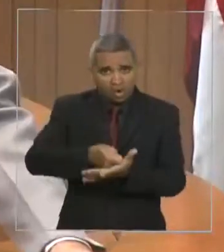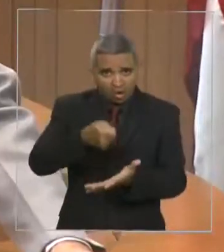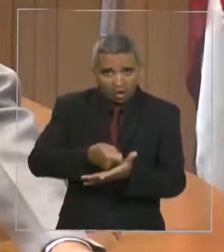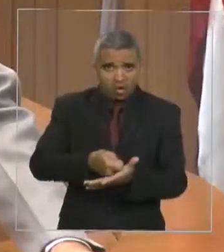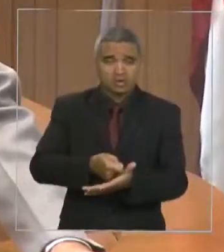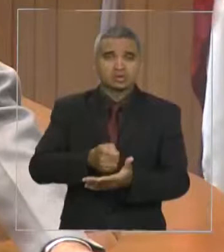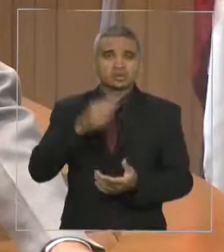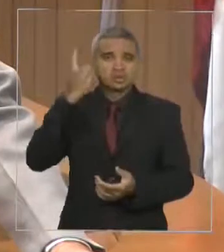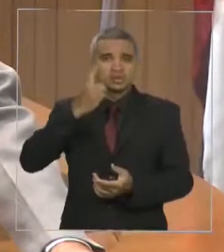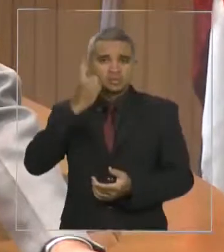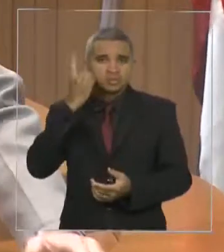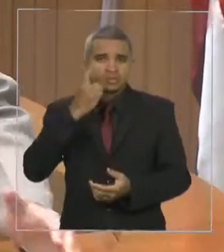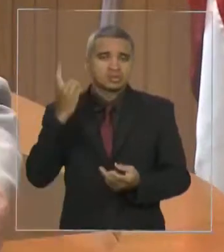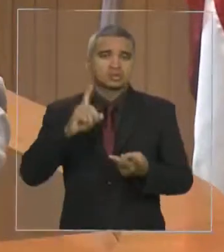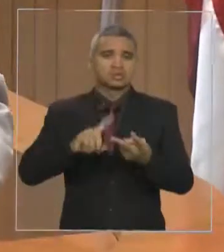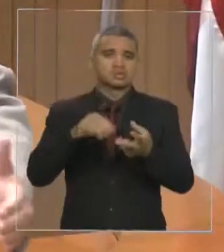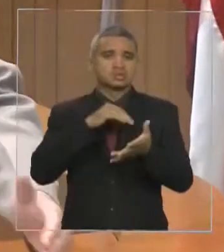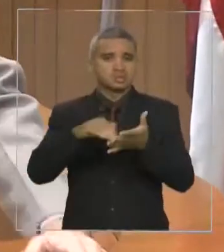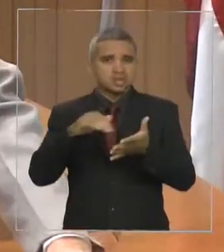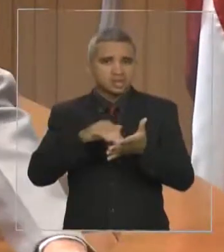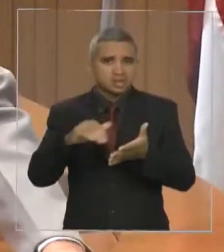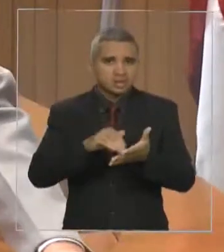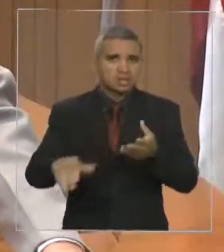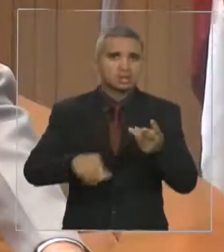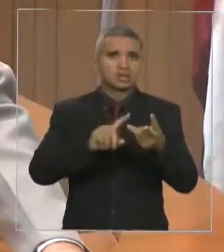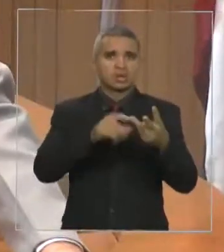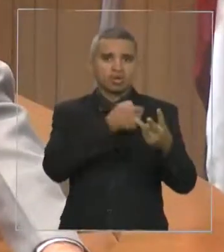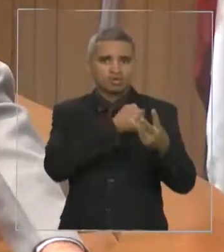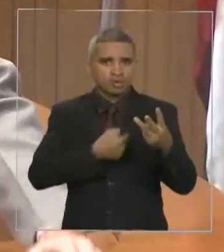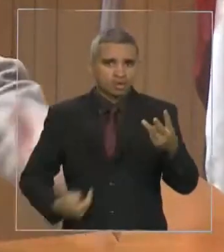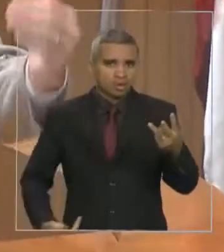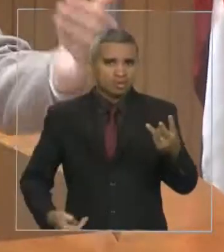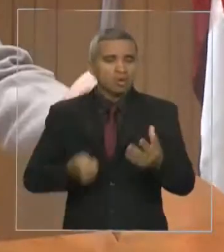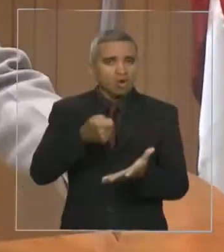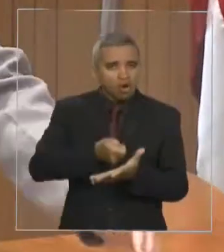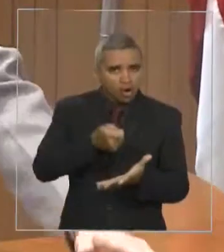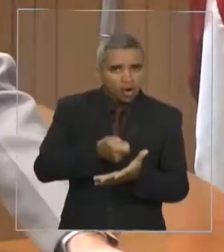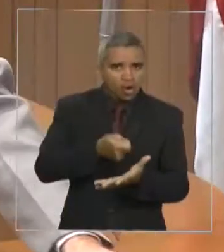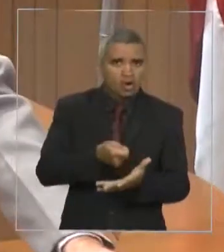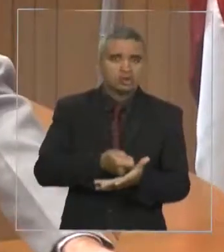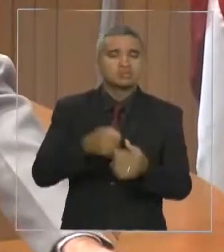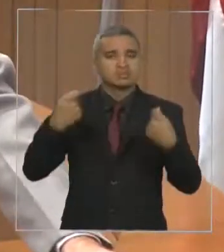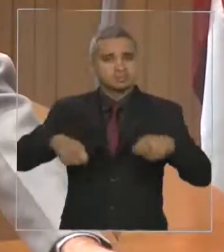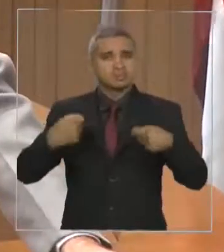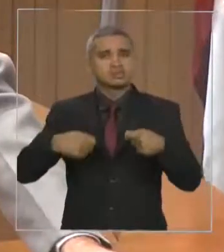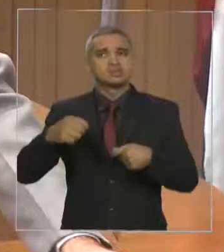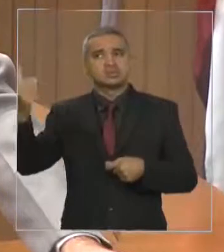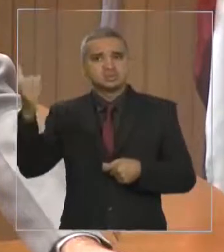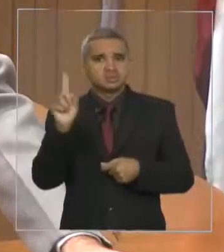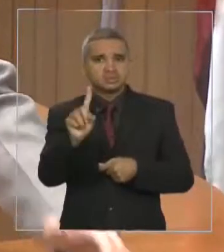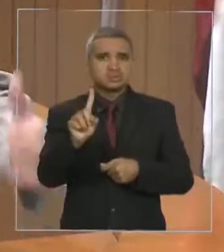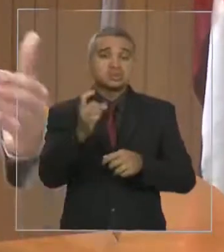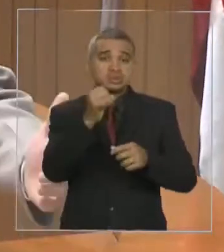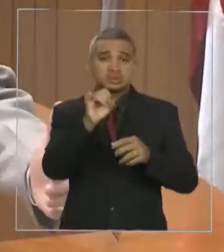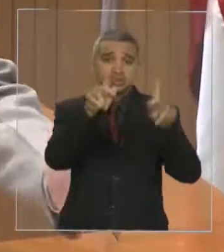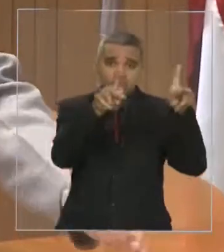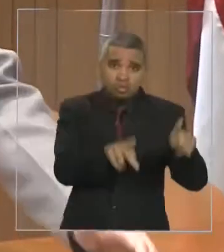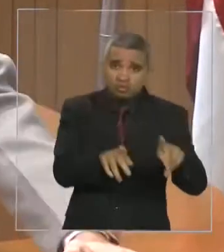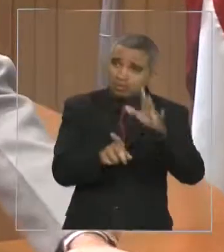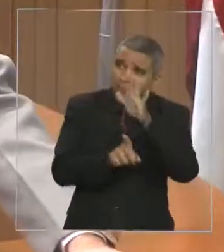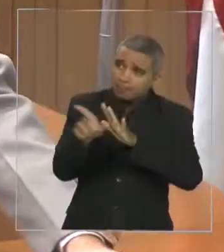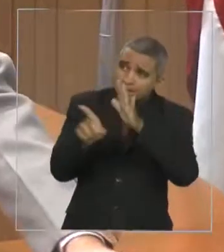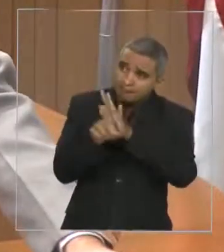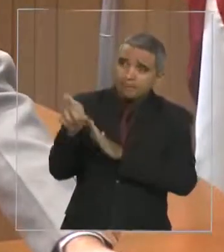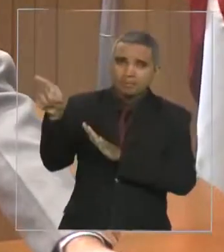governador, prestar esclarecimento para o povo quando é questionado. O que é que eu quero dizer